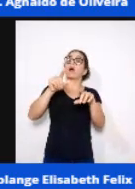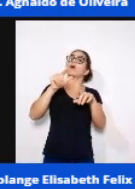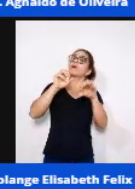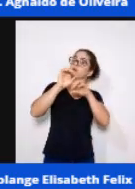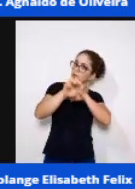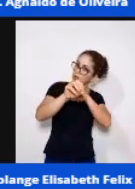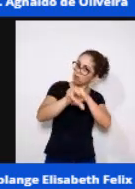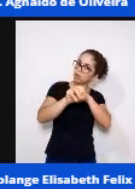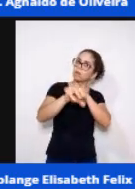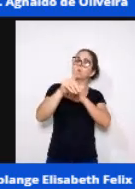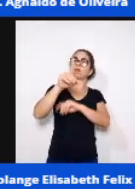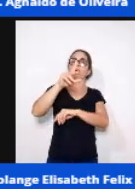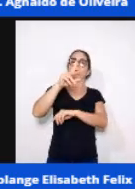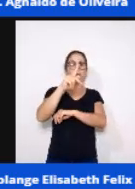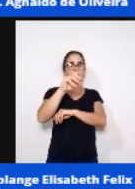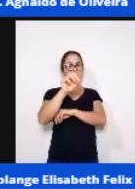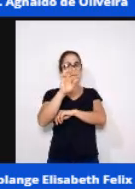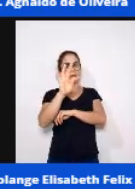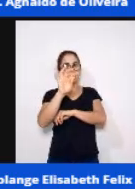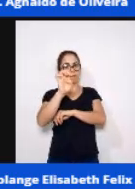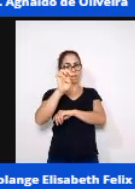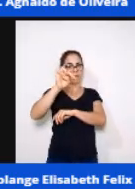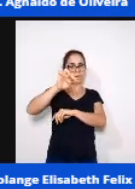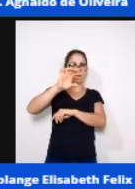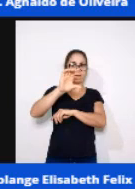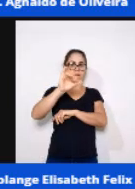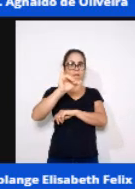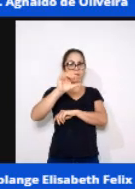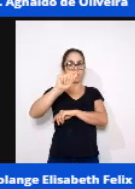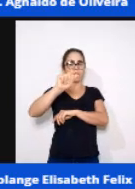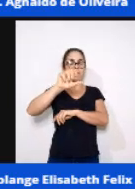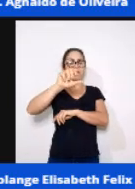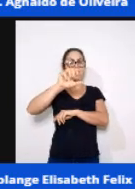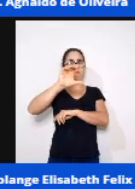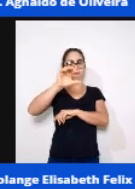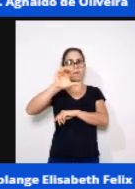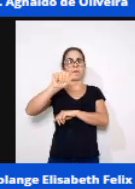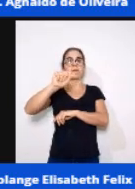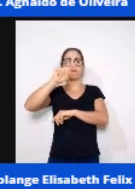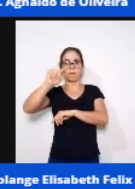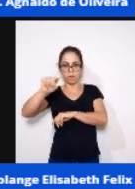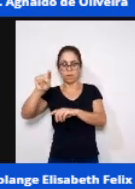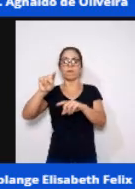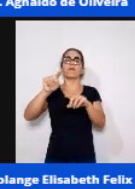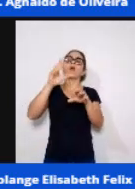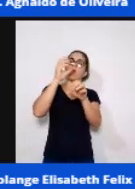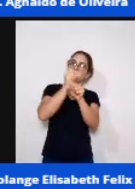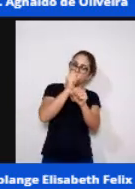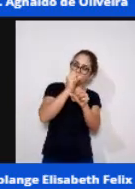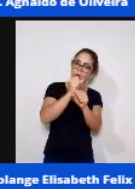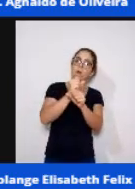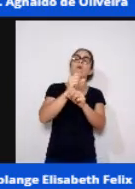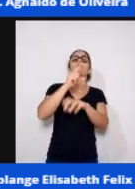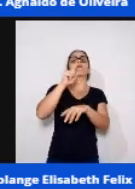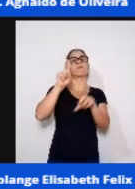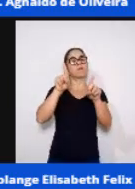nós então desenvolvemos o conceito de potenciação e calculamos potência de